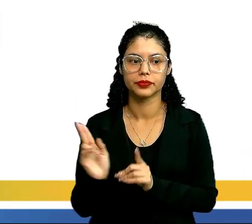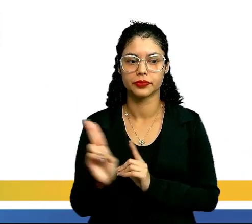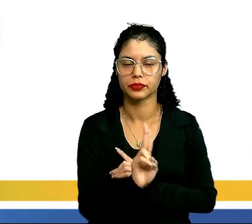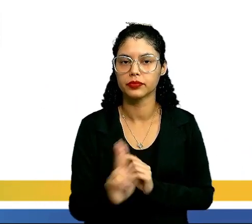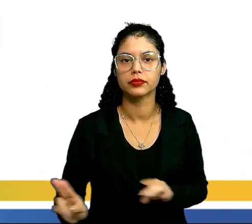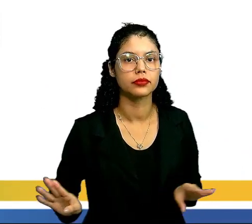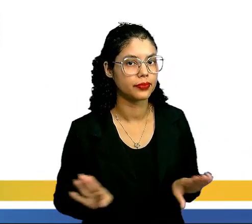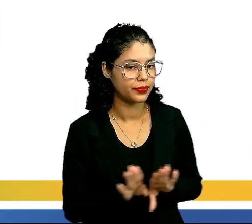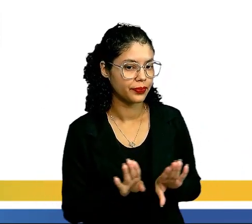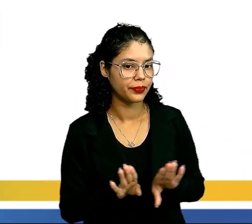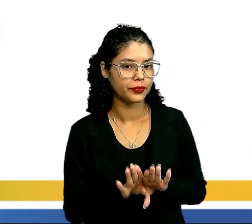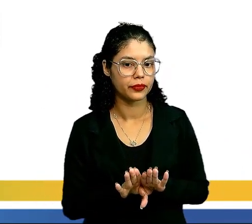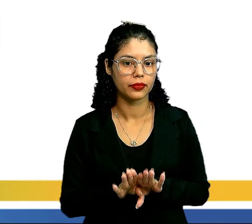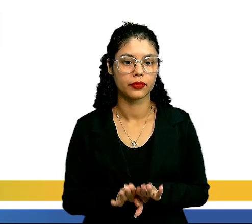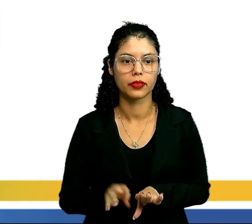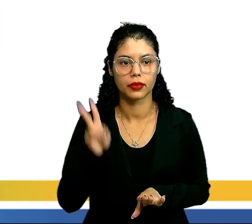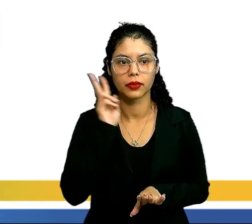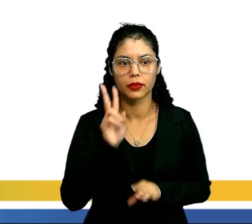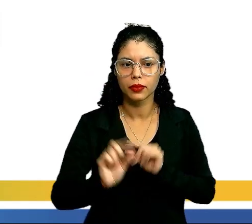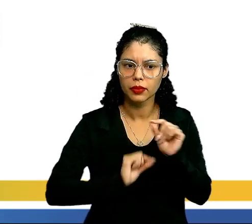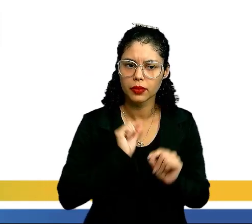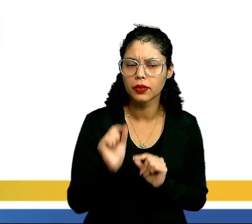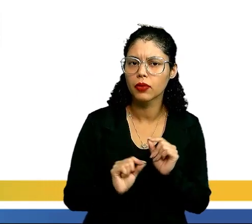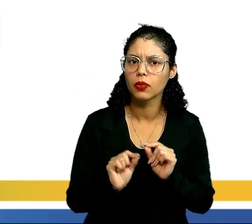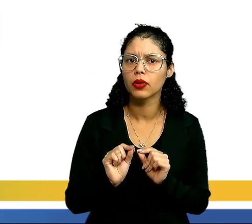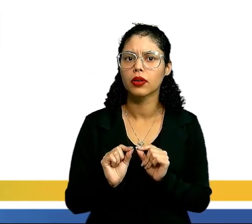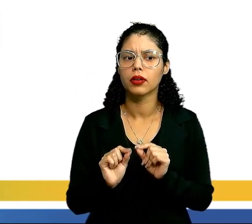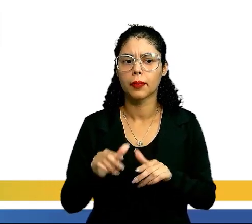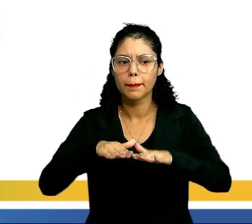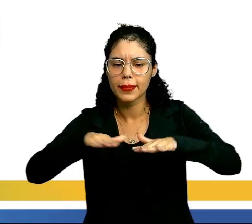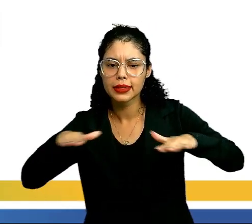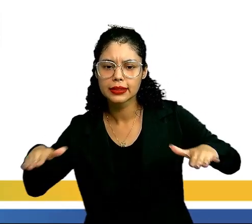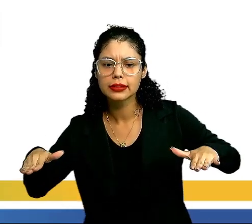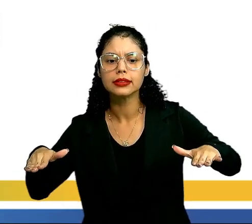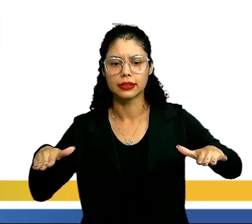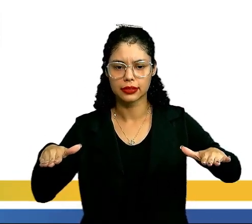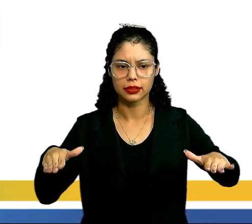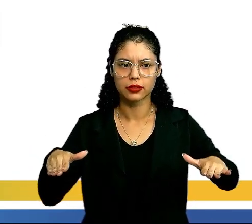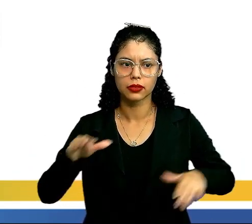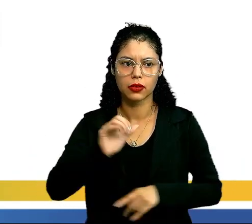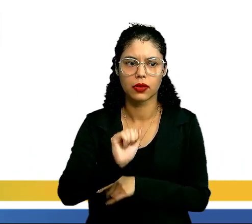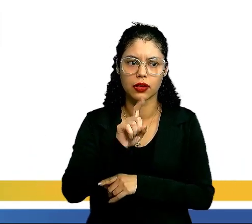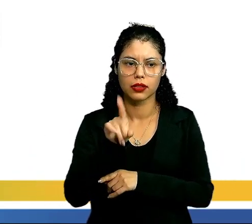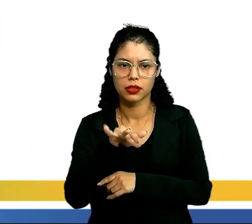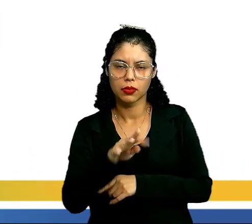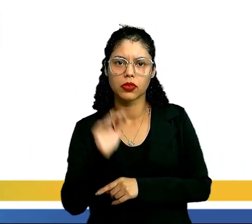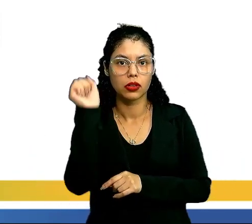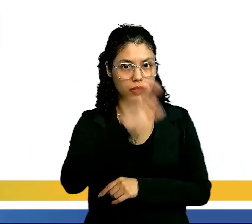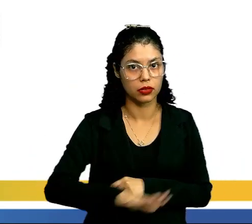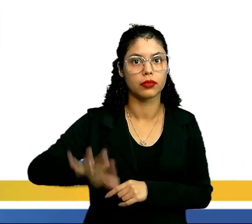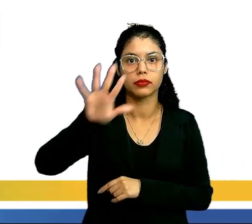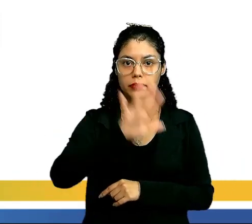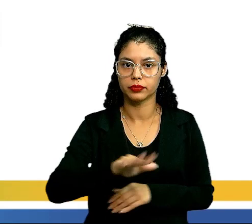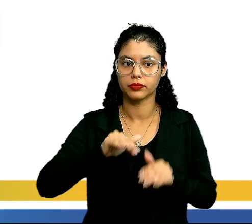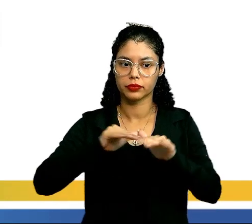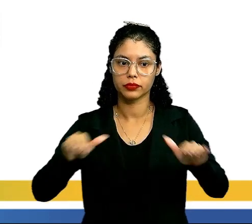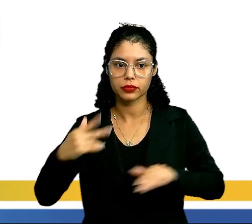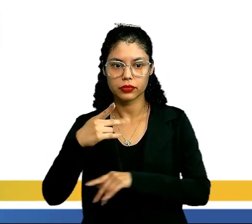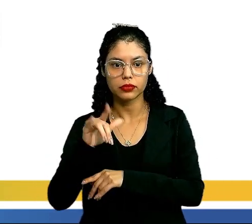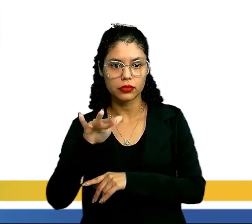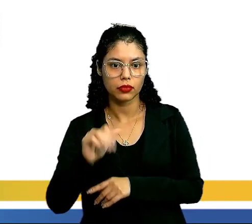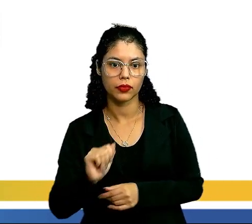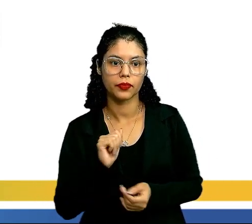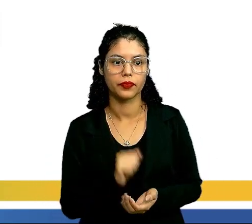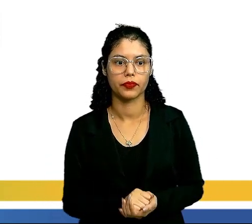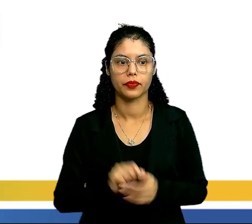nome também. Vamos relembrar o que é essa projeção plana ou azimutal, geralmente sobre os polos,